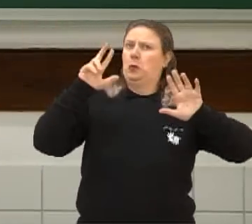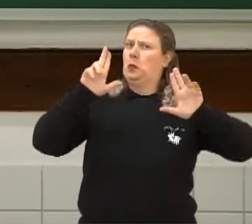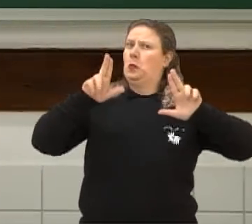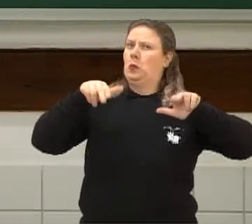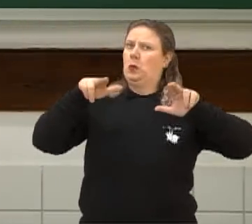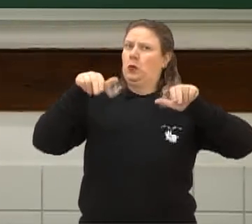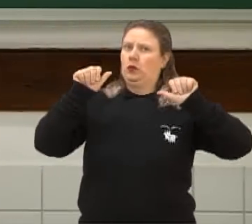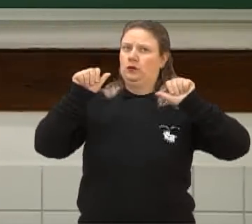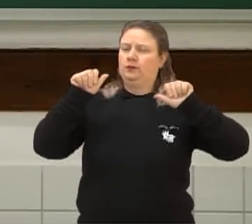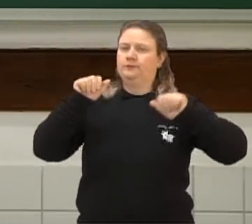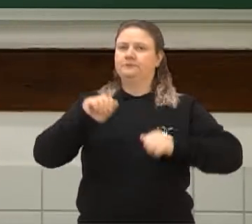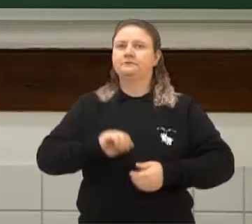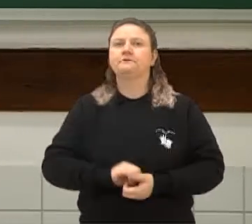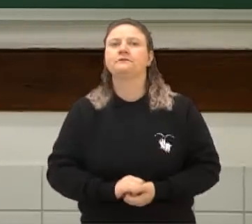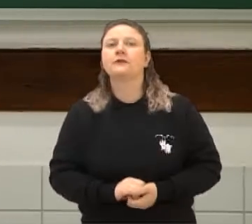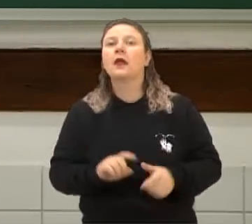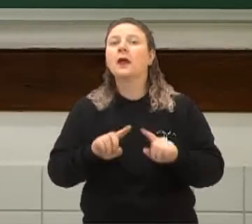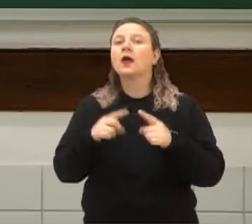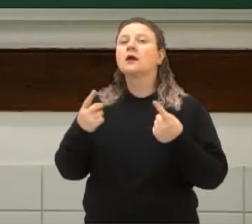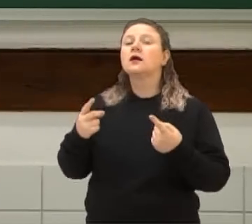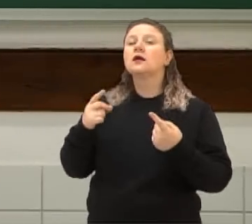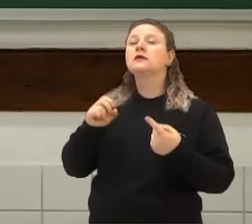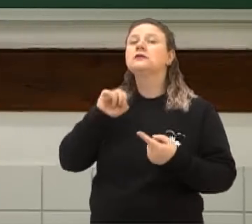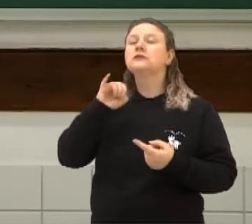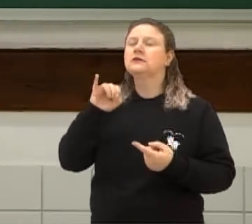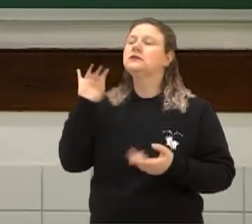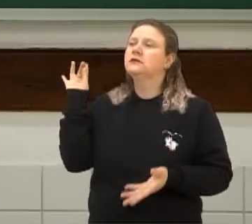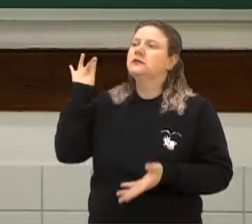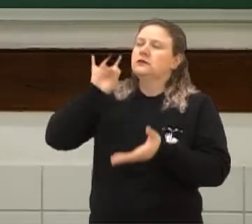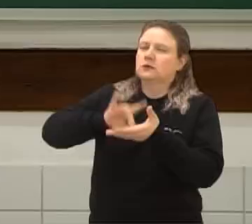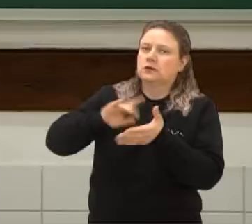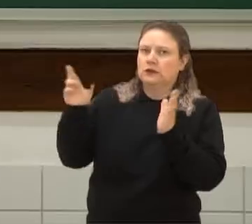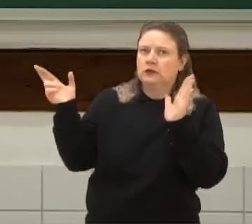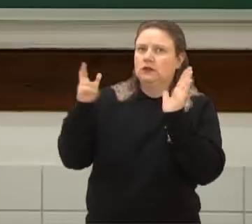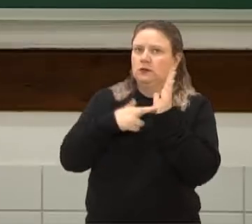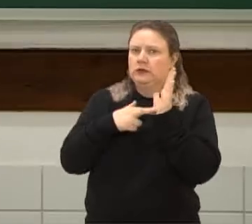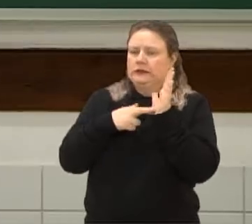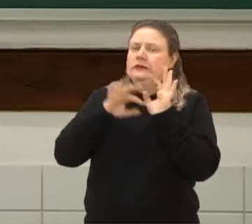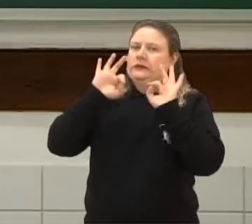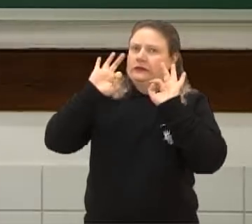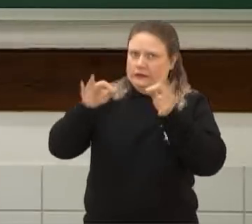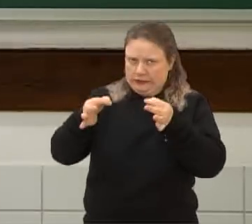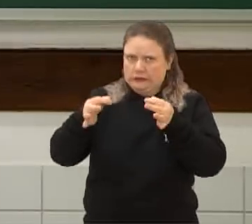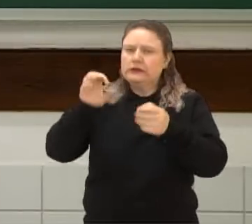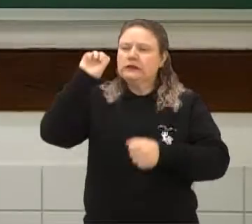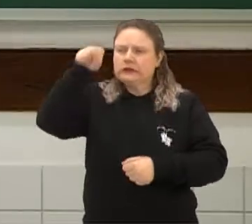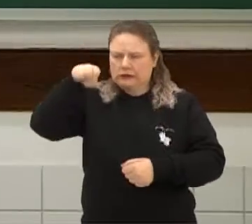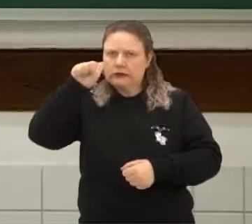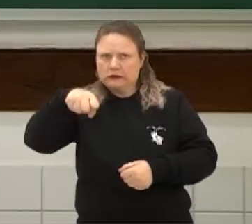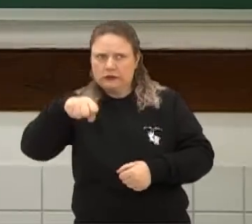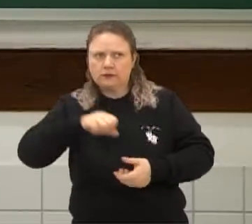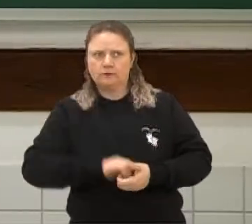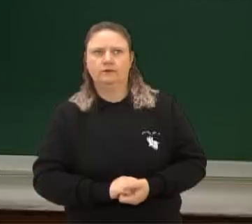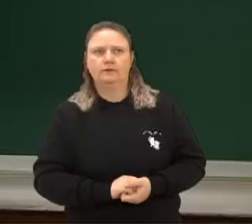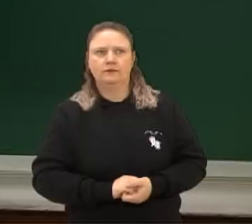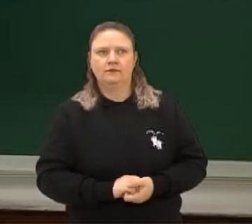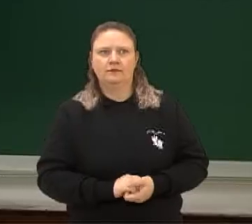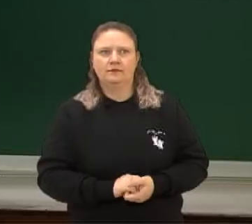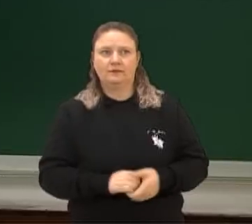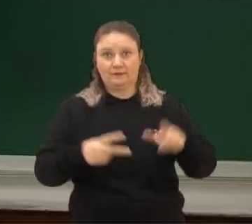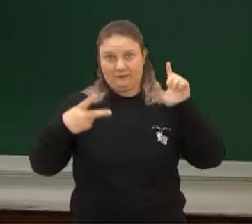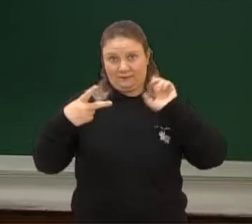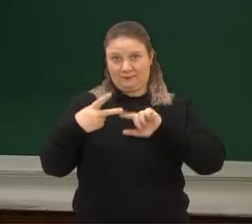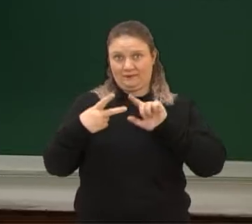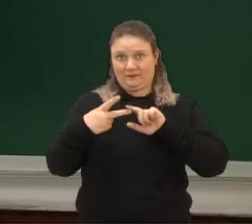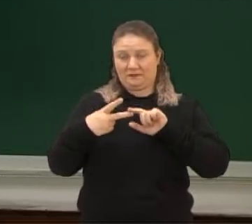se a sua resposta foi afirmativa, que sim, então você deve ter respondido assim, ó. Yes, I have. Sim,